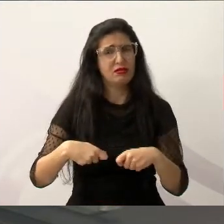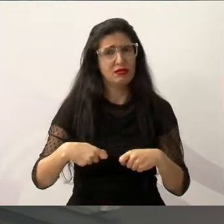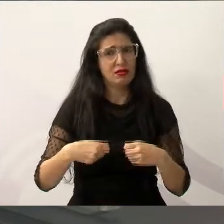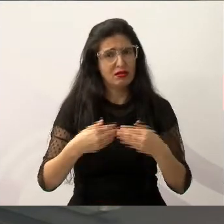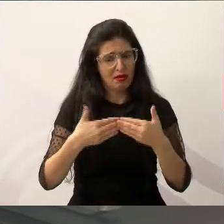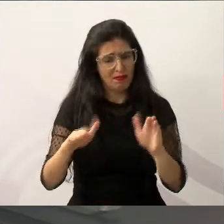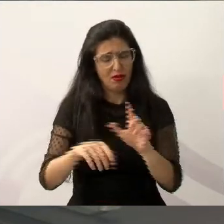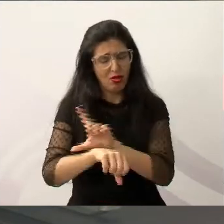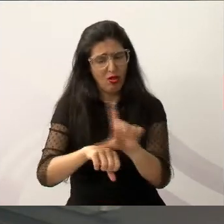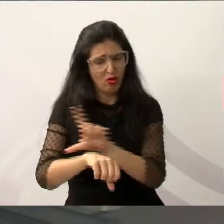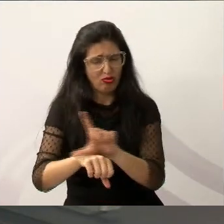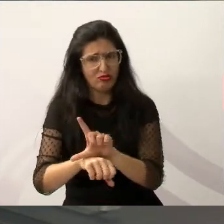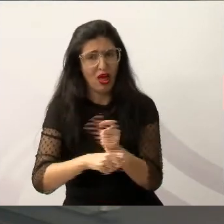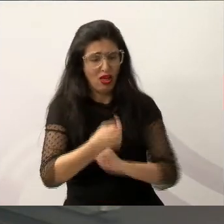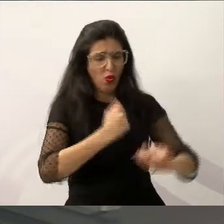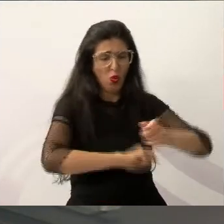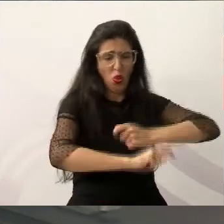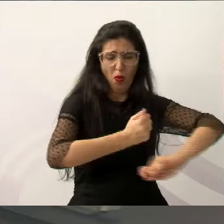forma que está.